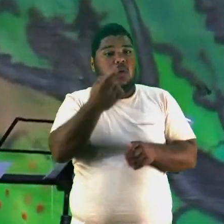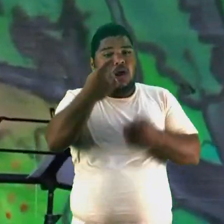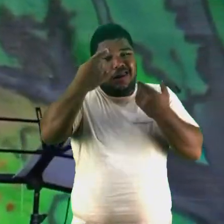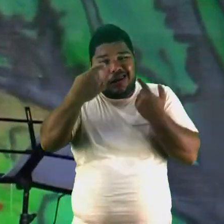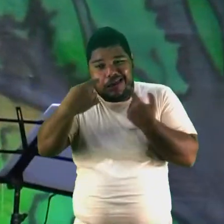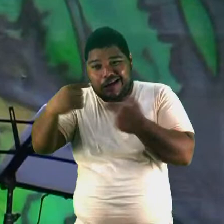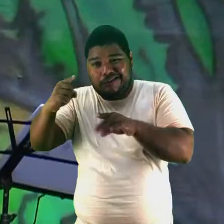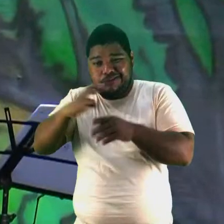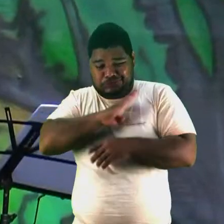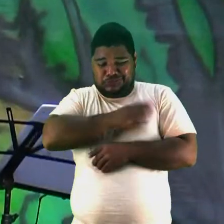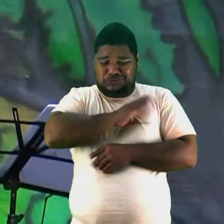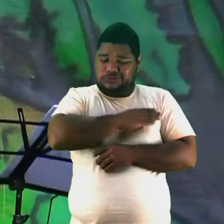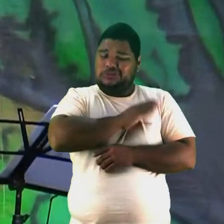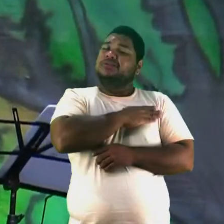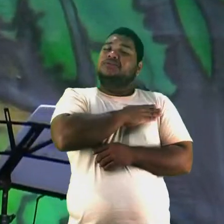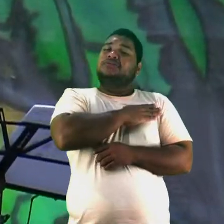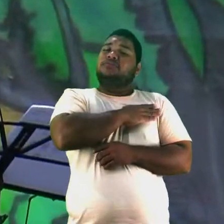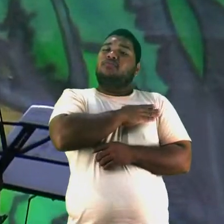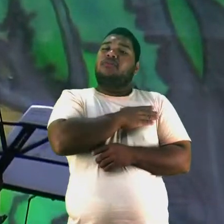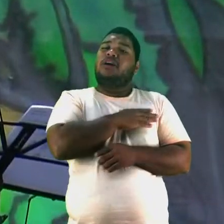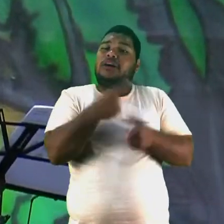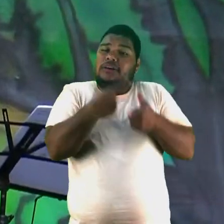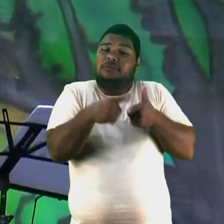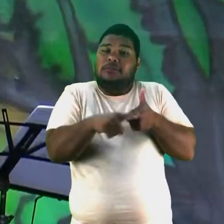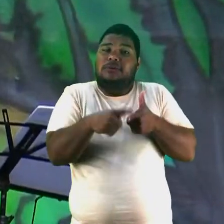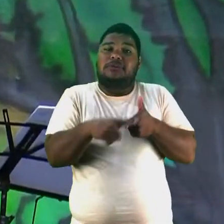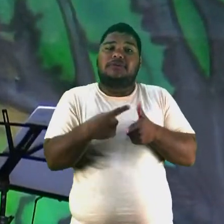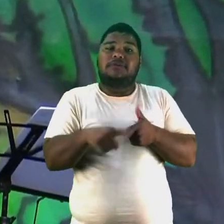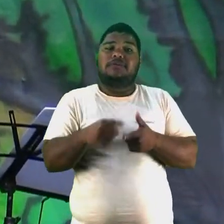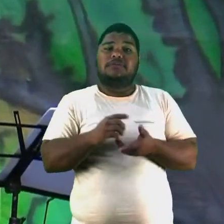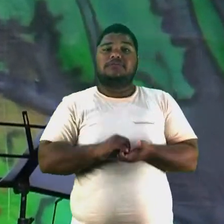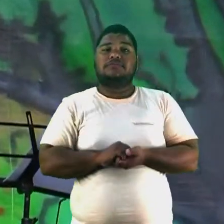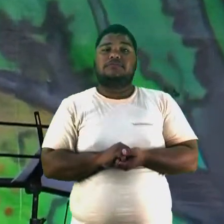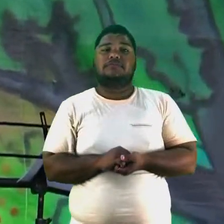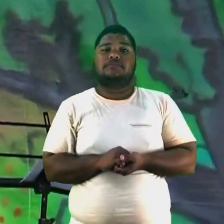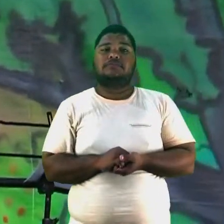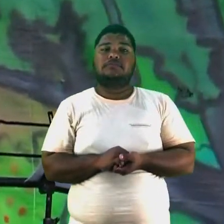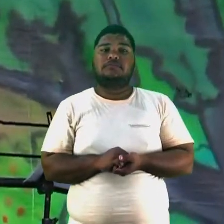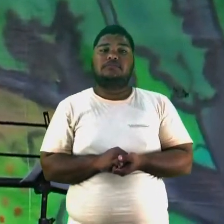seu coração aquele problema que o seu irmão está passando.